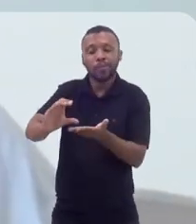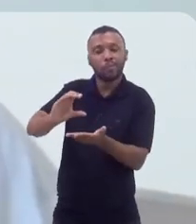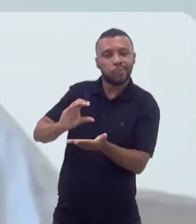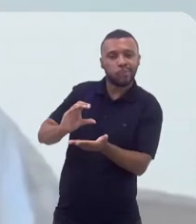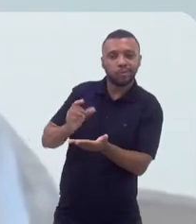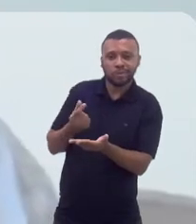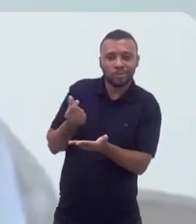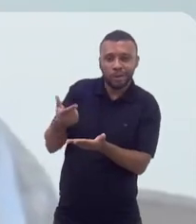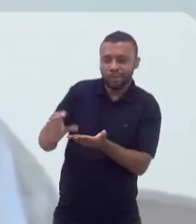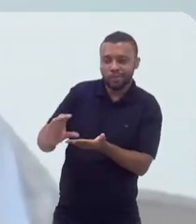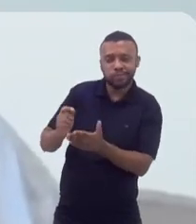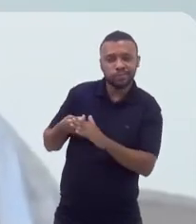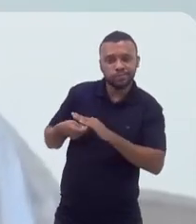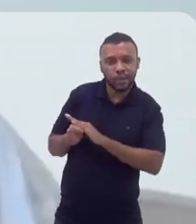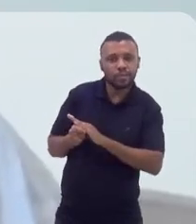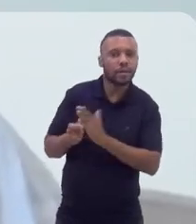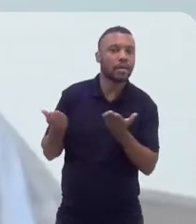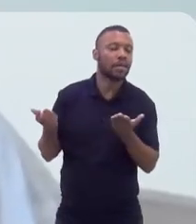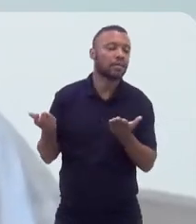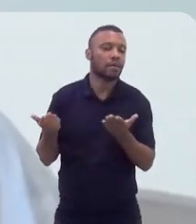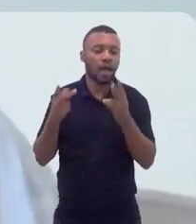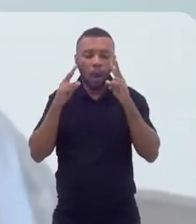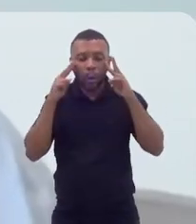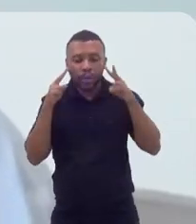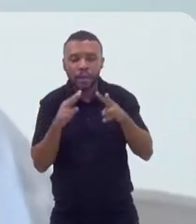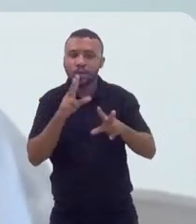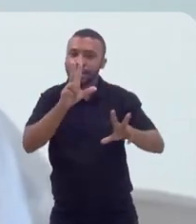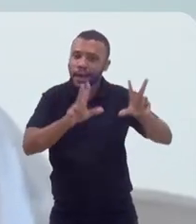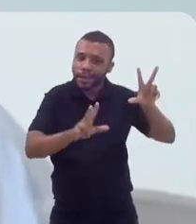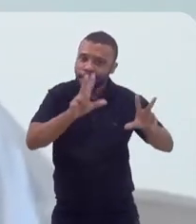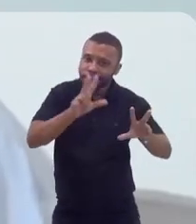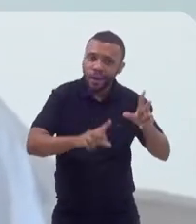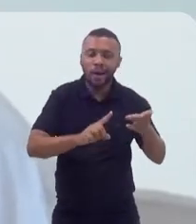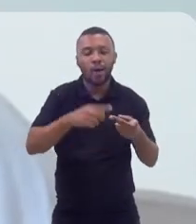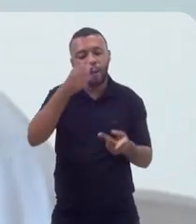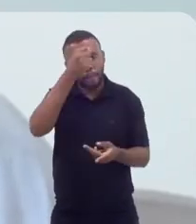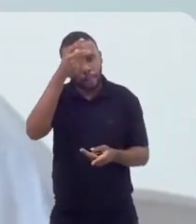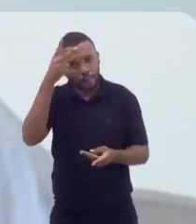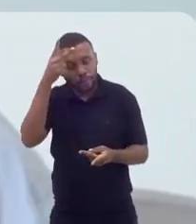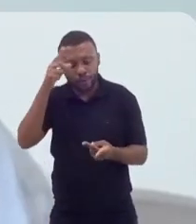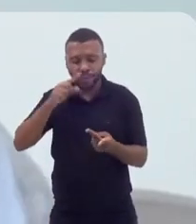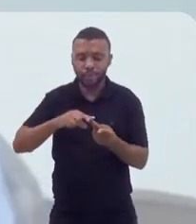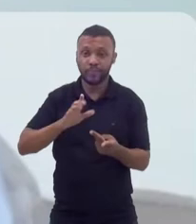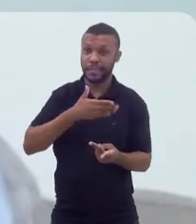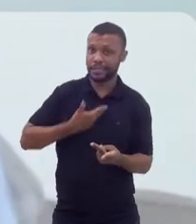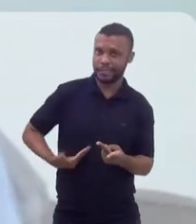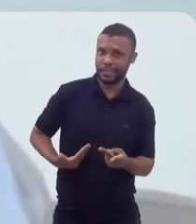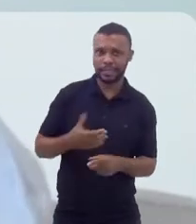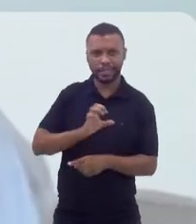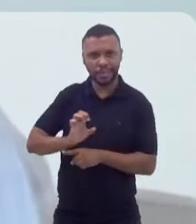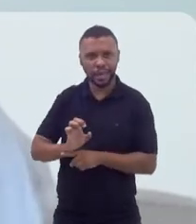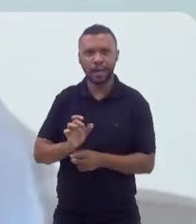rúbrica reconhecendo o carnaval, nem no município, nem no estado, nem na federação,